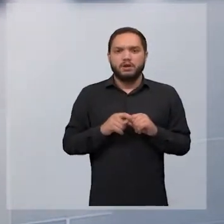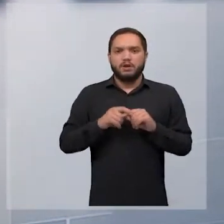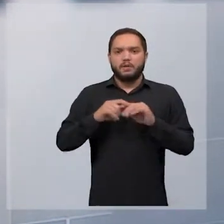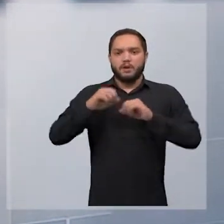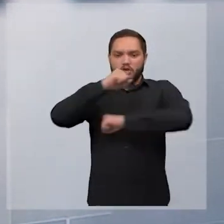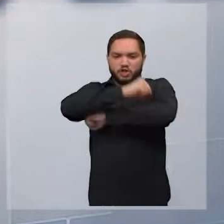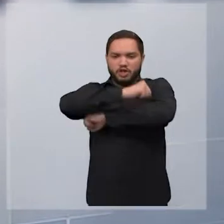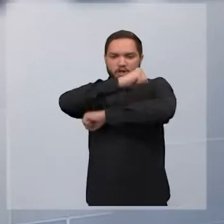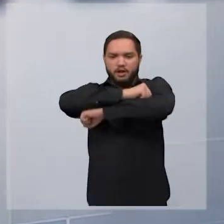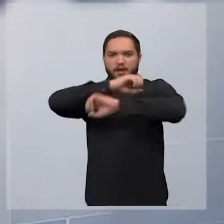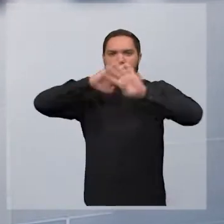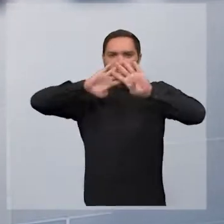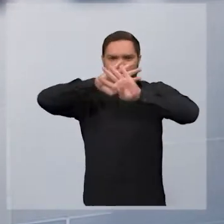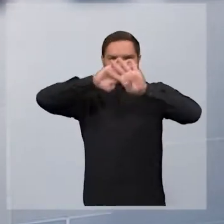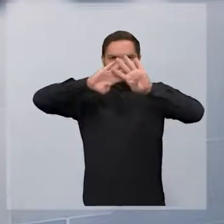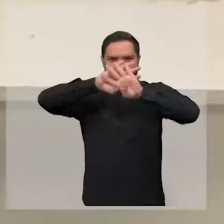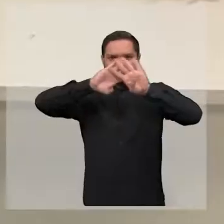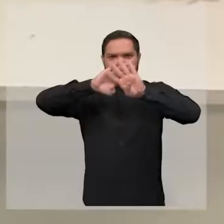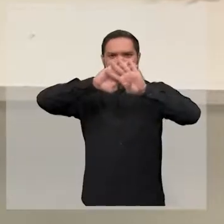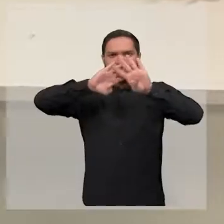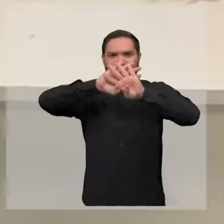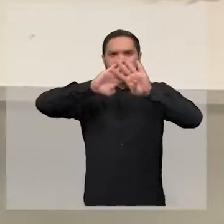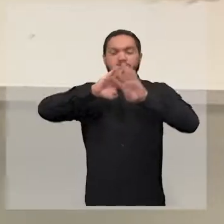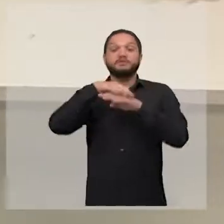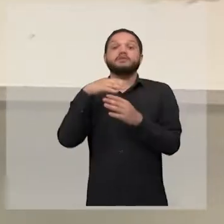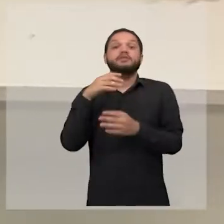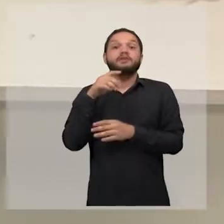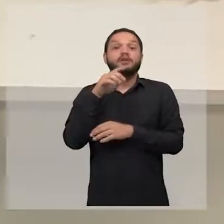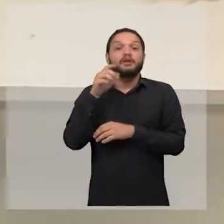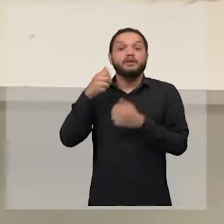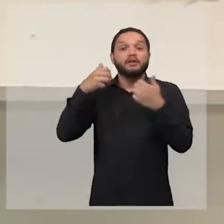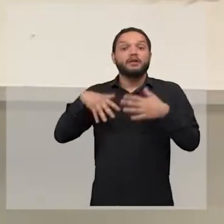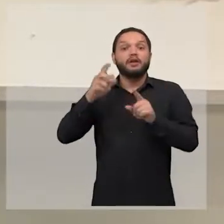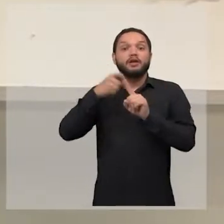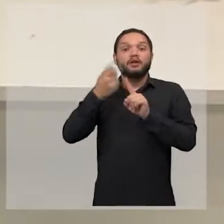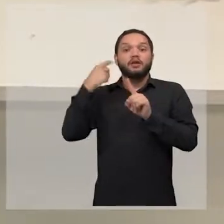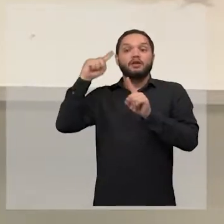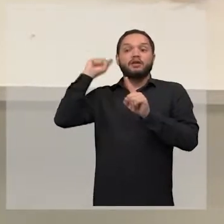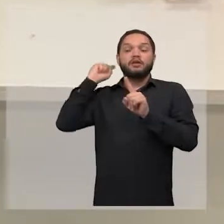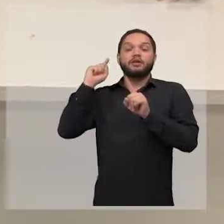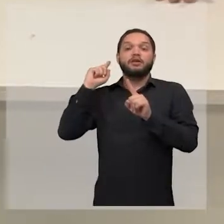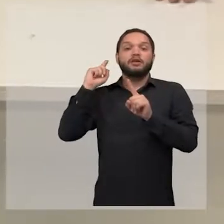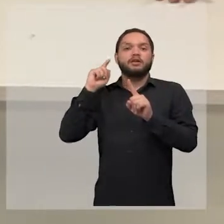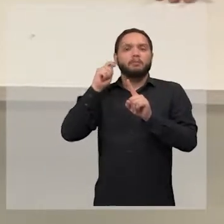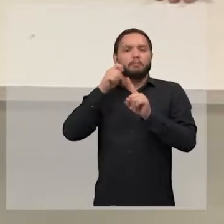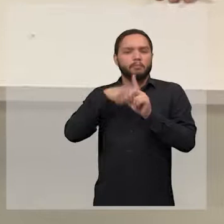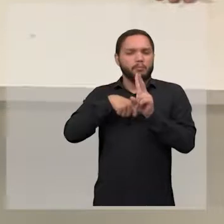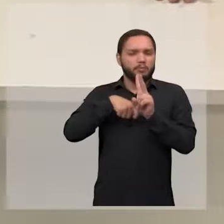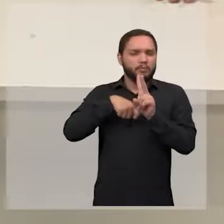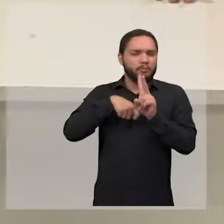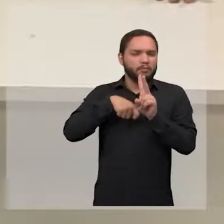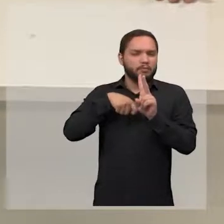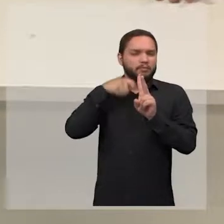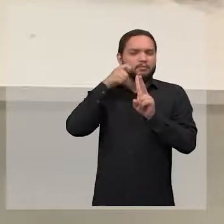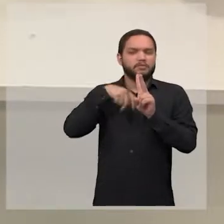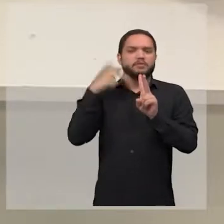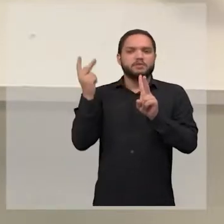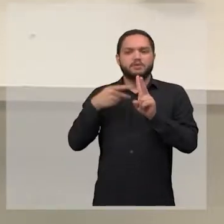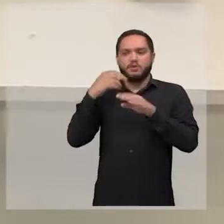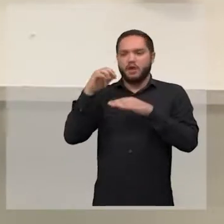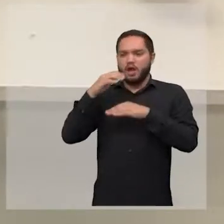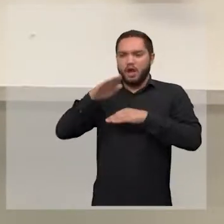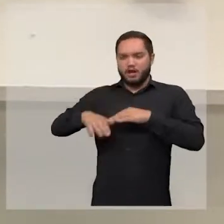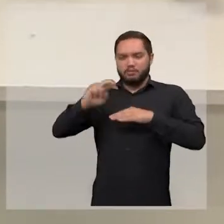O vereador Anivaldo está falando daquele caso há cerca de um mês, uma criança de 2 anos caiu. Eu acho né? que é um pouco mais de um mês, É, eu vi um a pouco morte. mais de um mês. E assim já houveram várias. Por falta